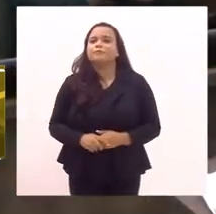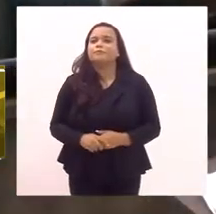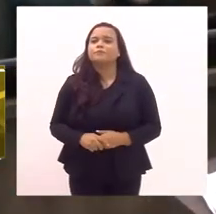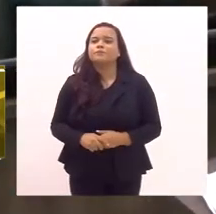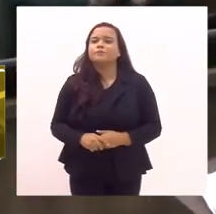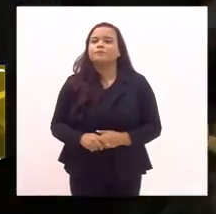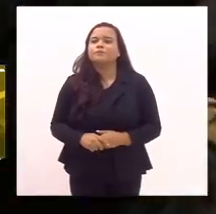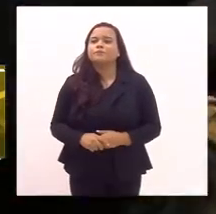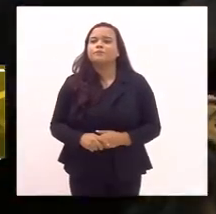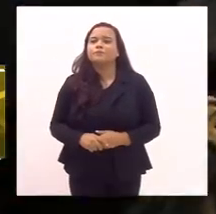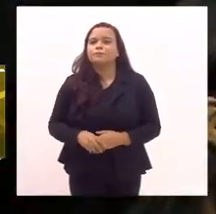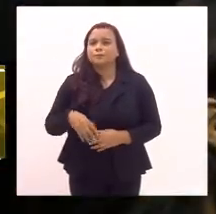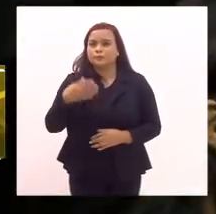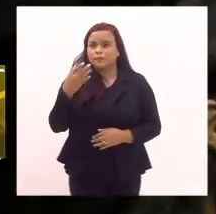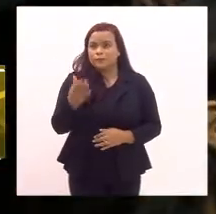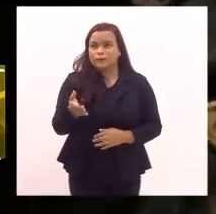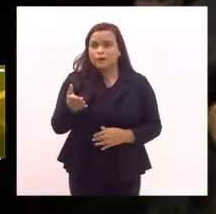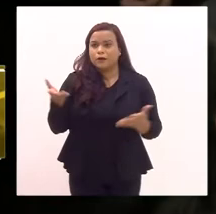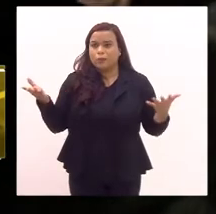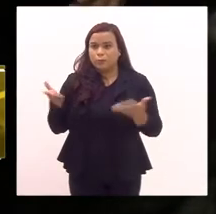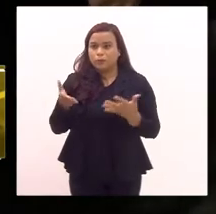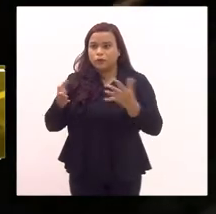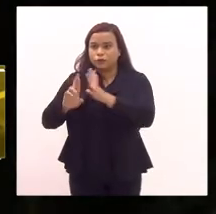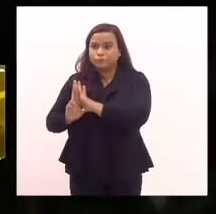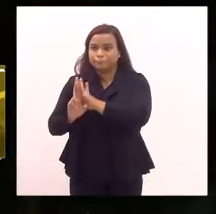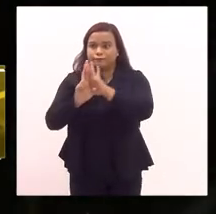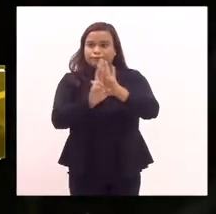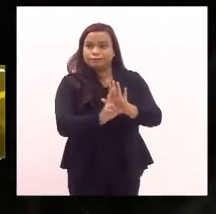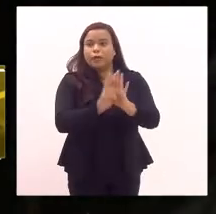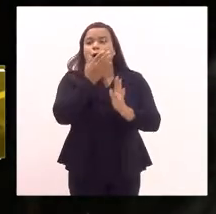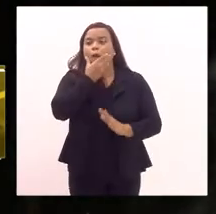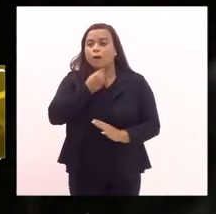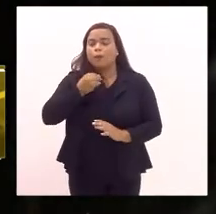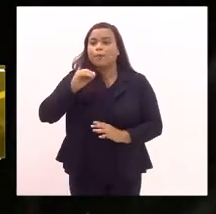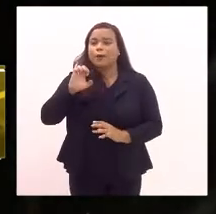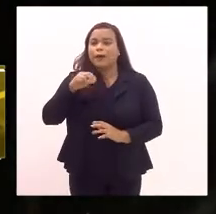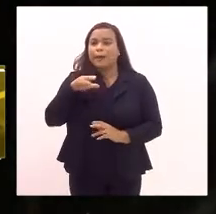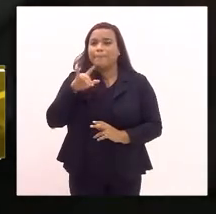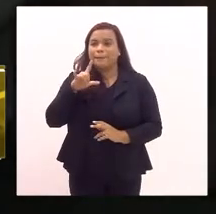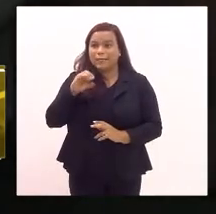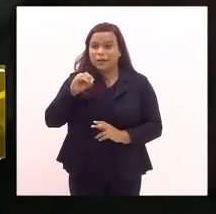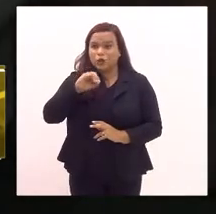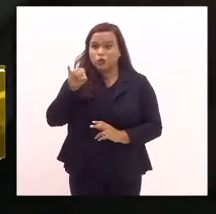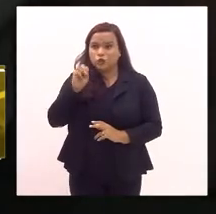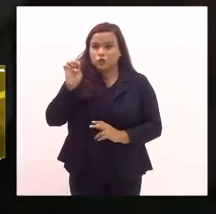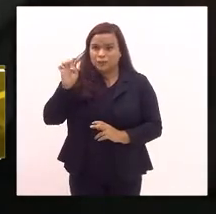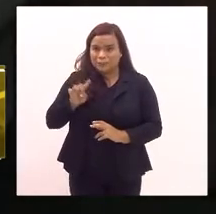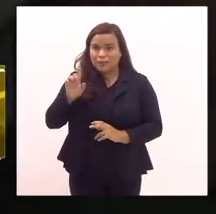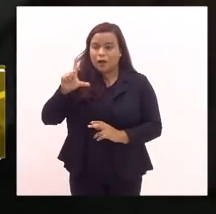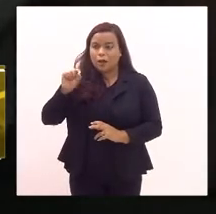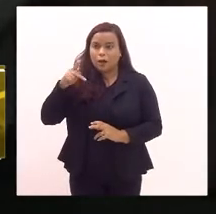Neste ato, representado pelo senhor Emílio José de Lopes.